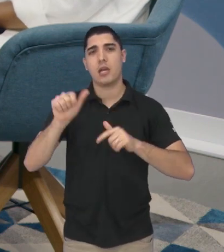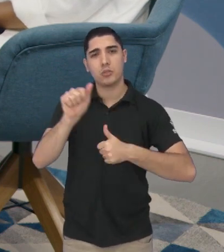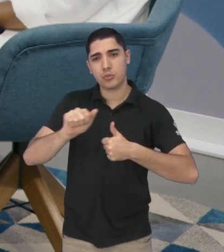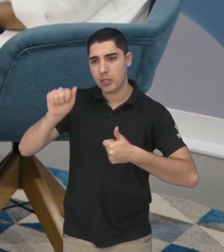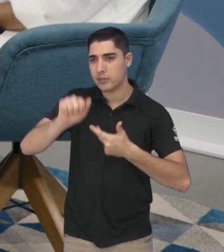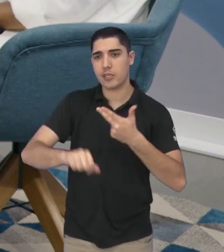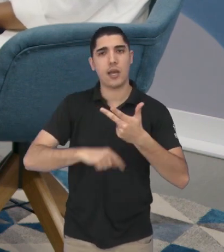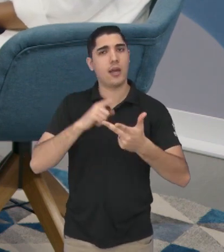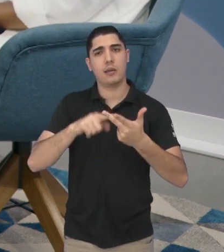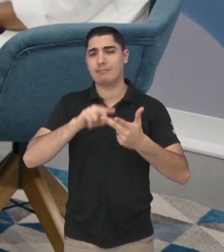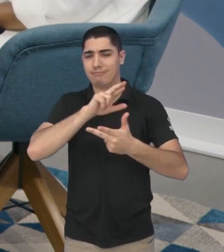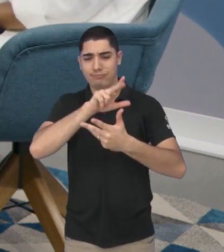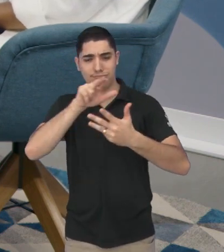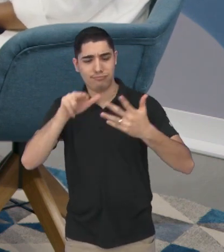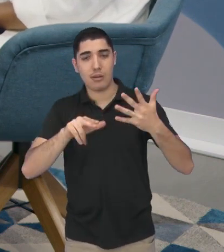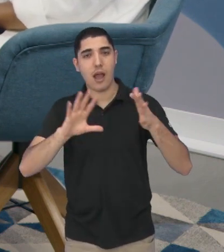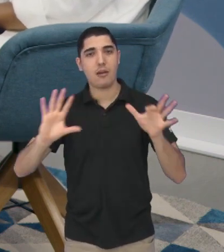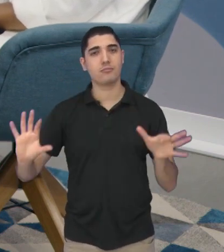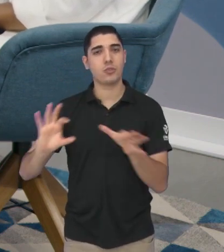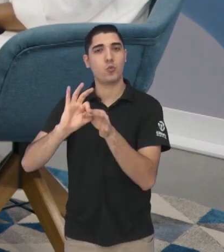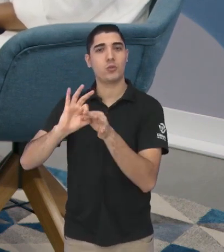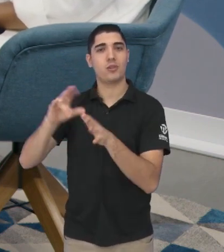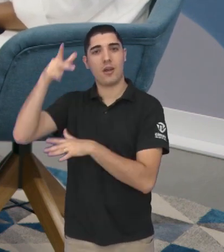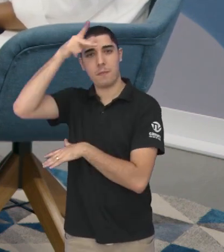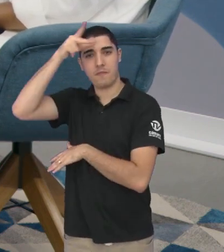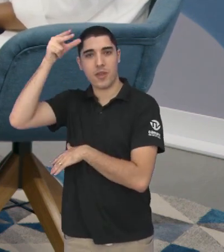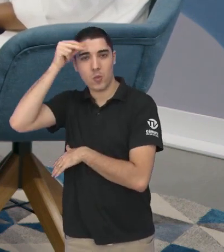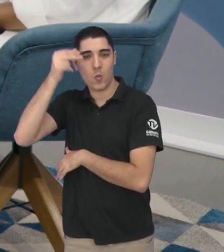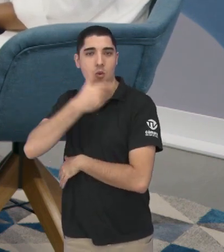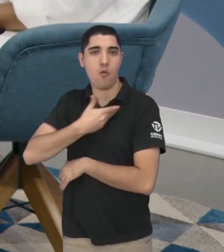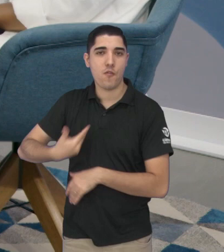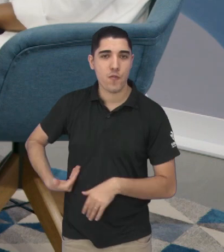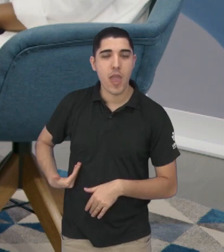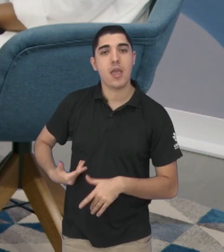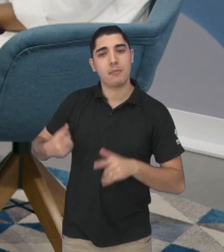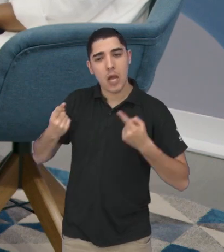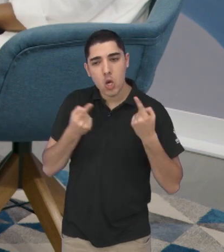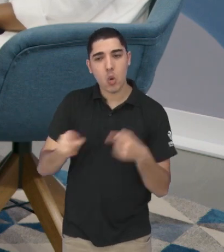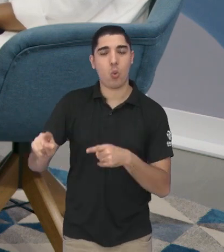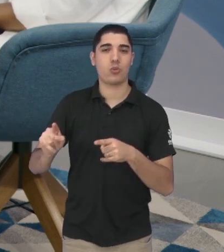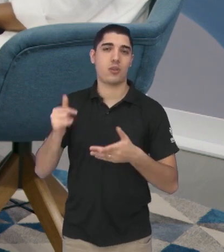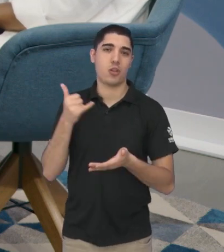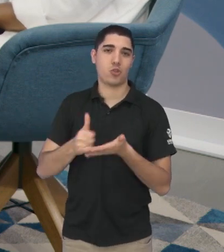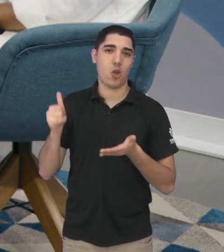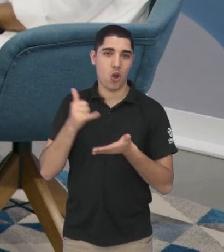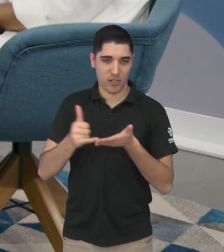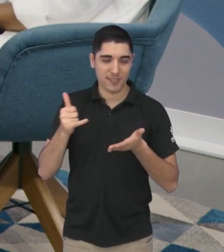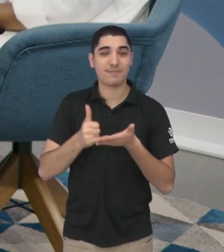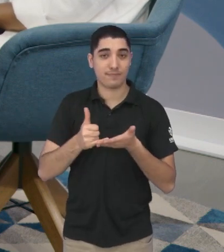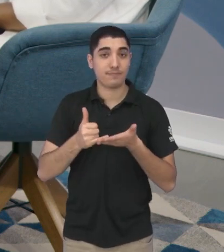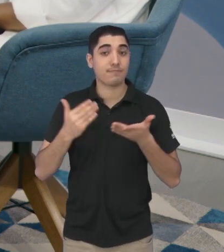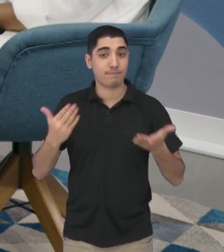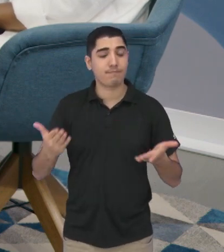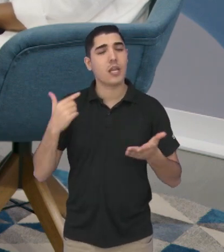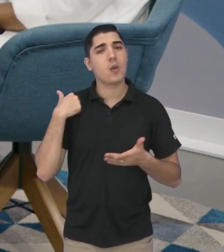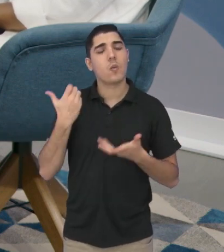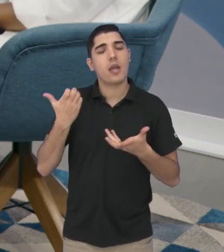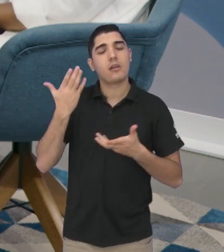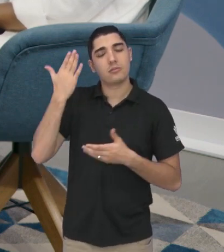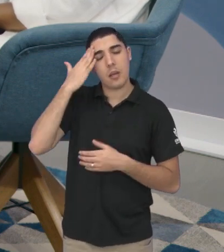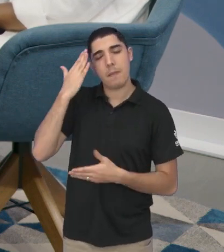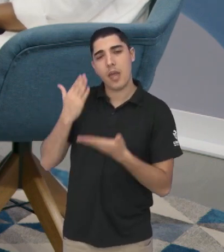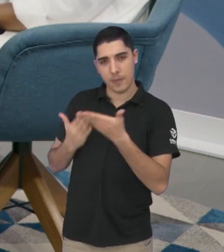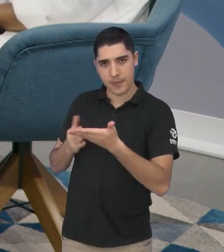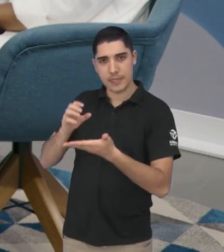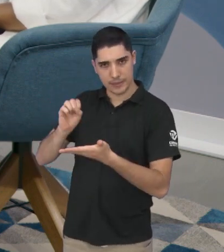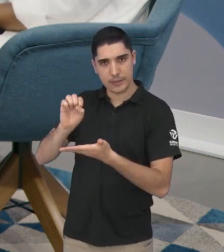do terceiro setor que são aliadas do poder público também no combate às drogas. E queria reforçar